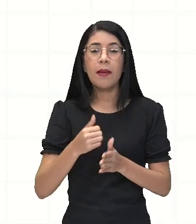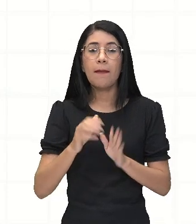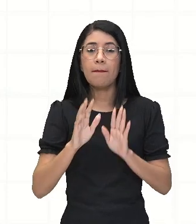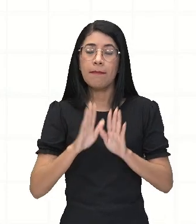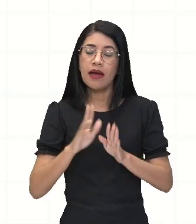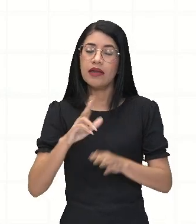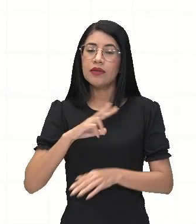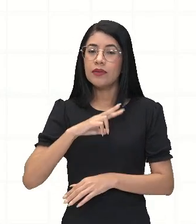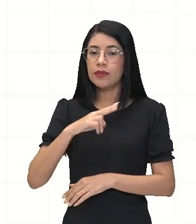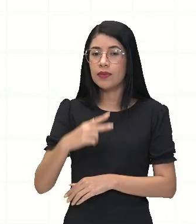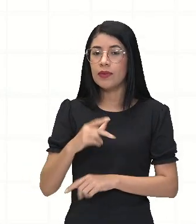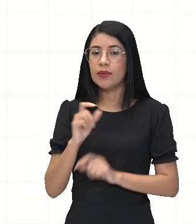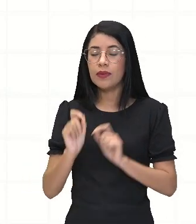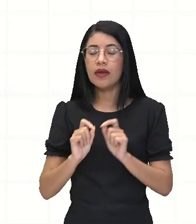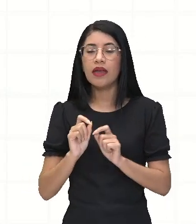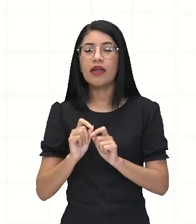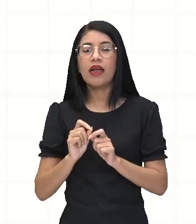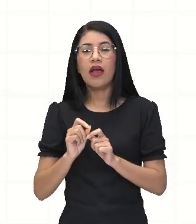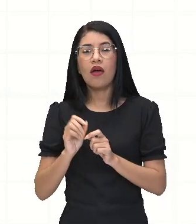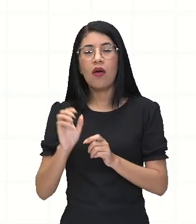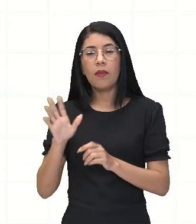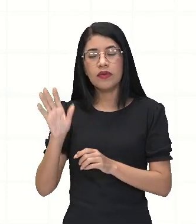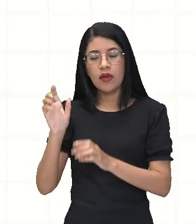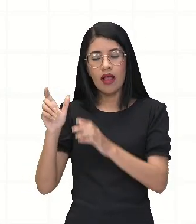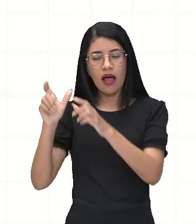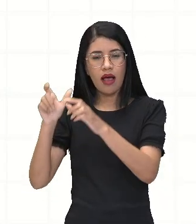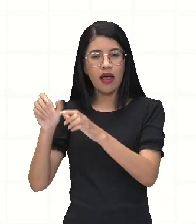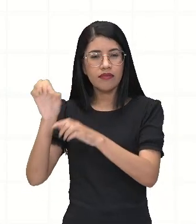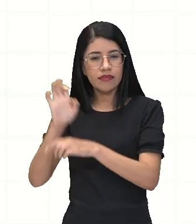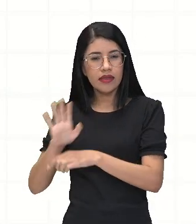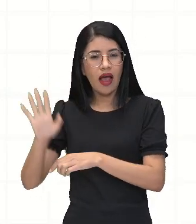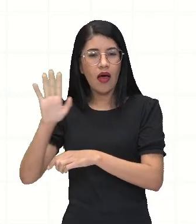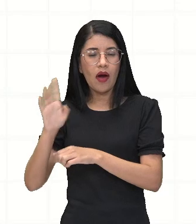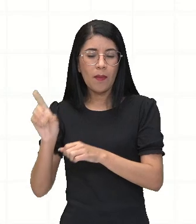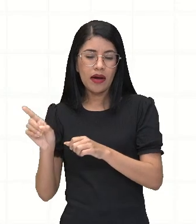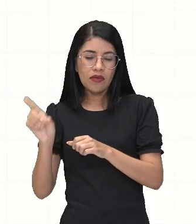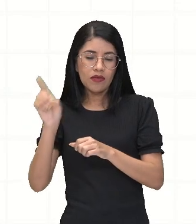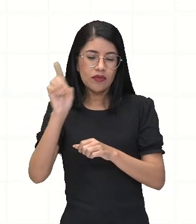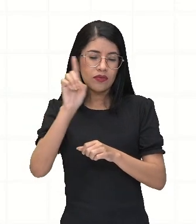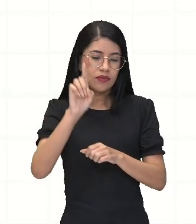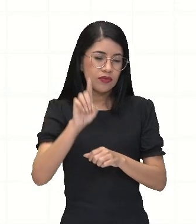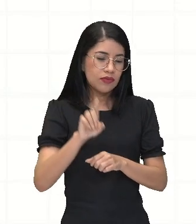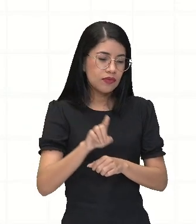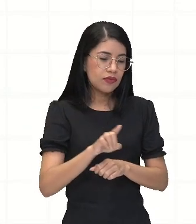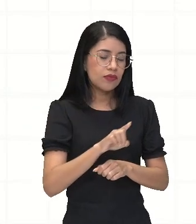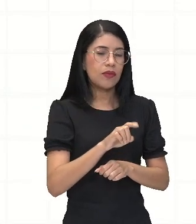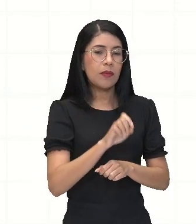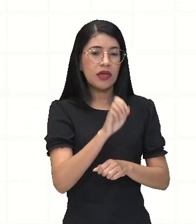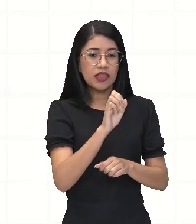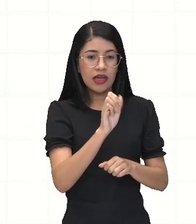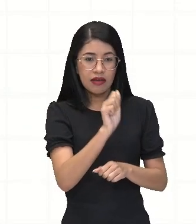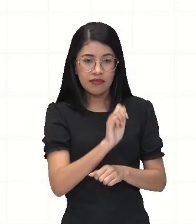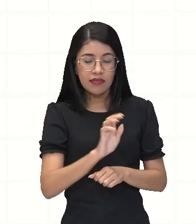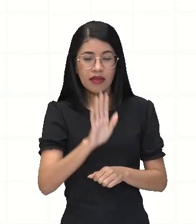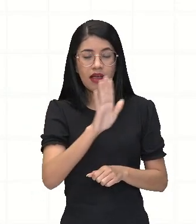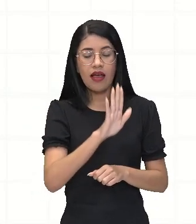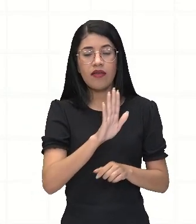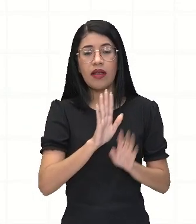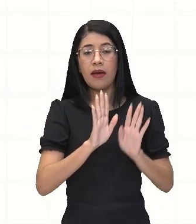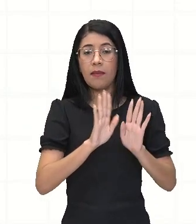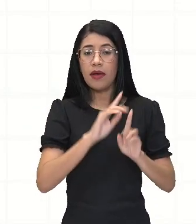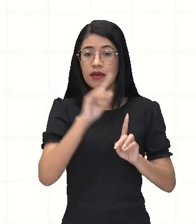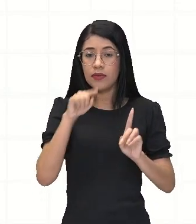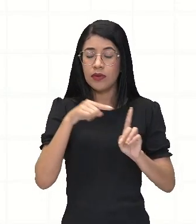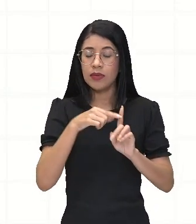portugueses eles vão sair aqui da Península Ibérica e contornar a costa africana. O objetivo inicial